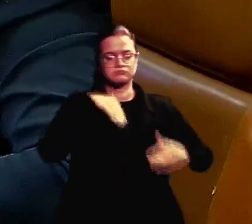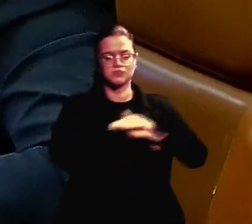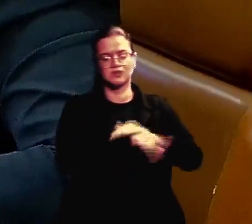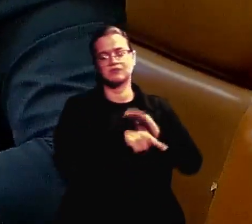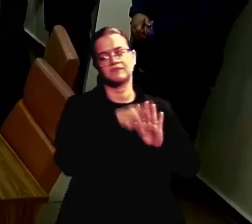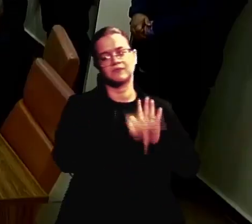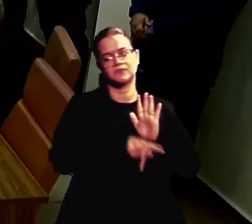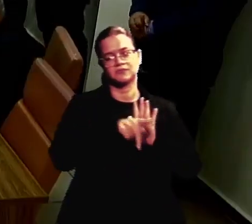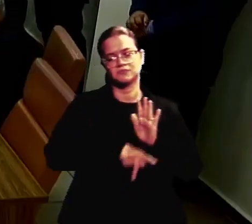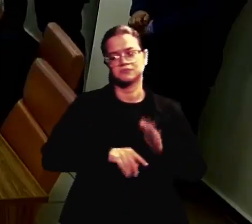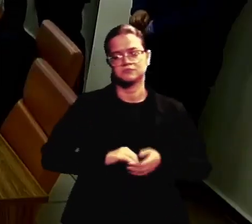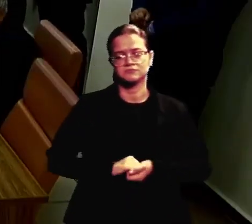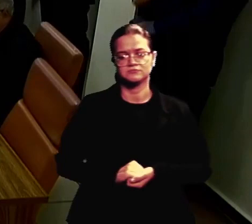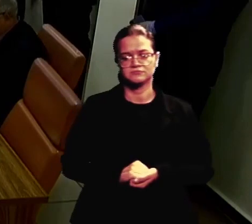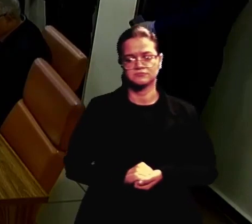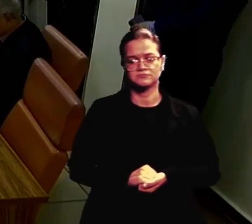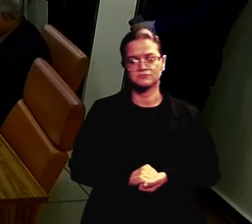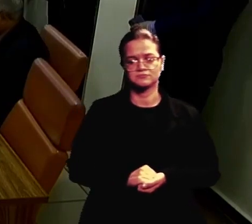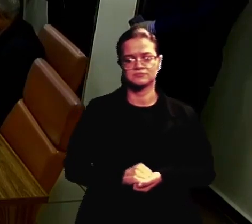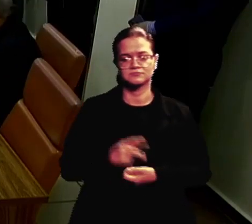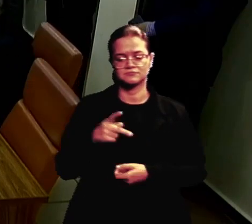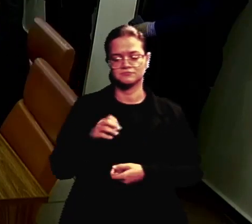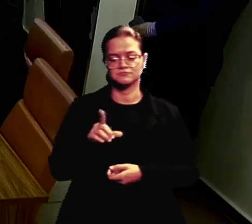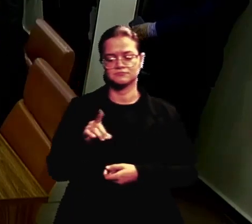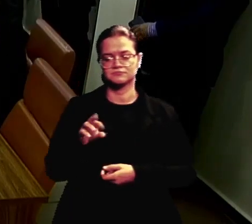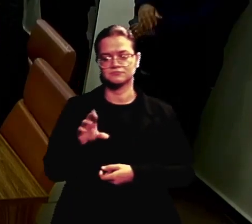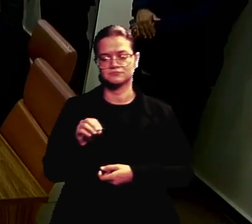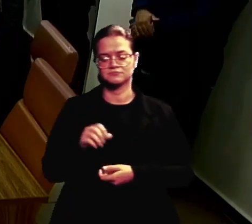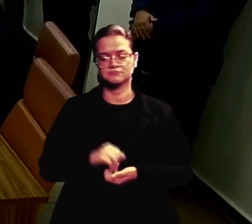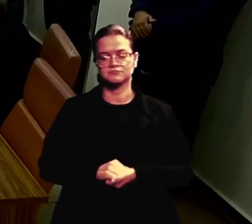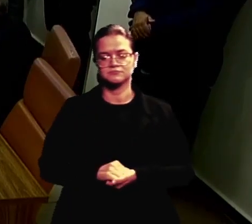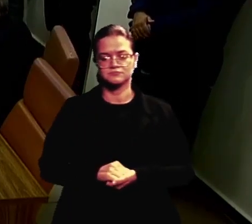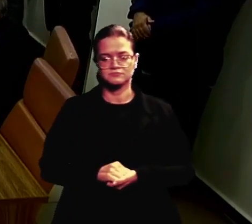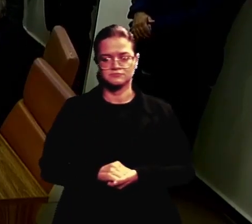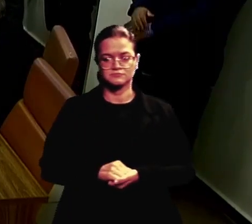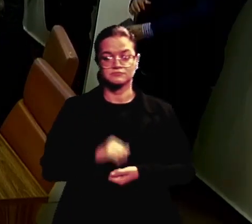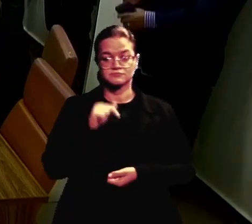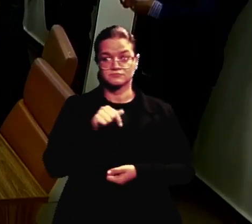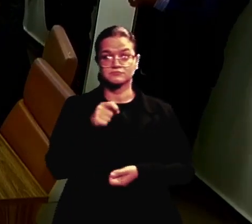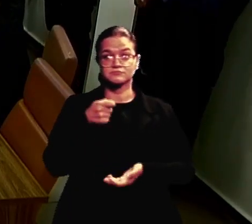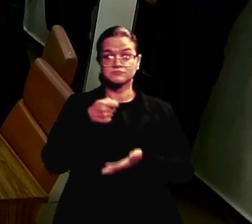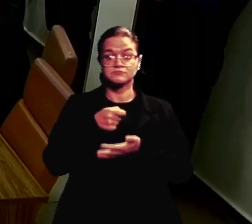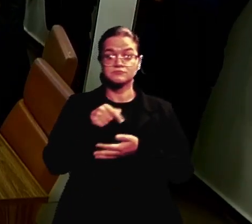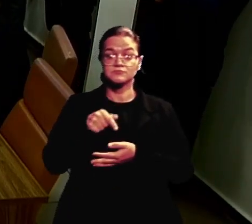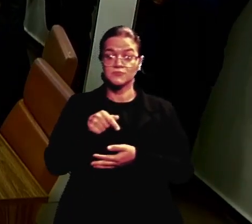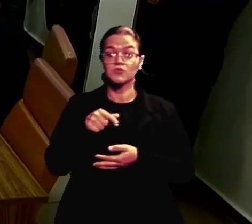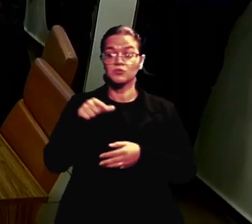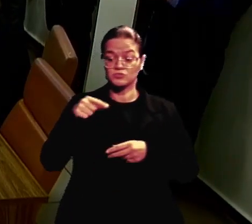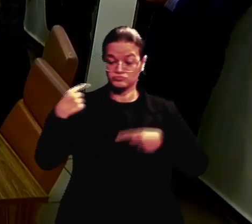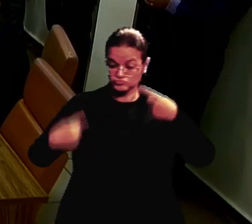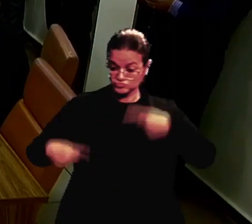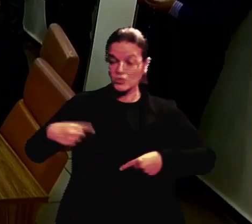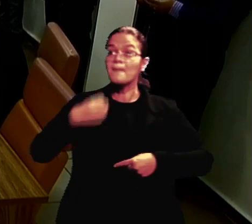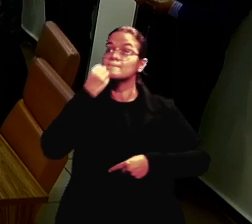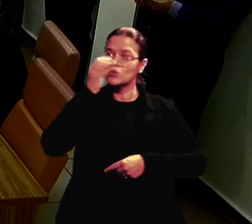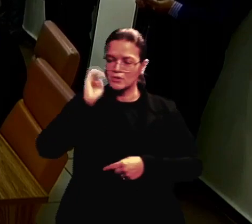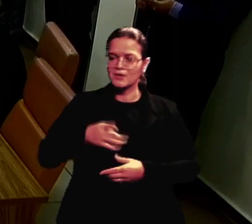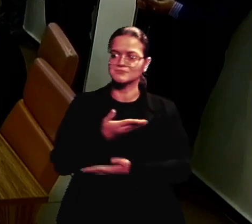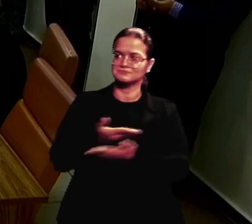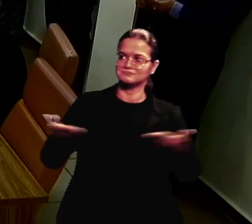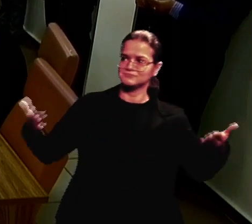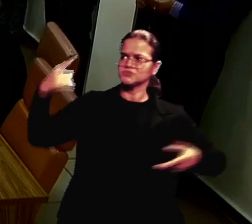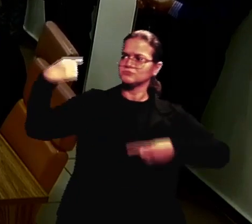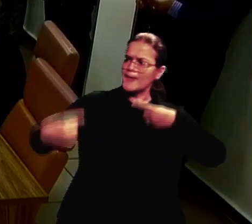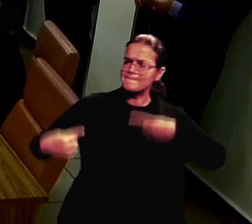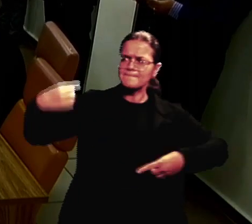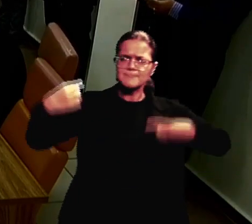aqui. Vereador Pedro Zulão Júnior. Presidente, o parlamento bom é isso, é discussão,